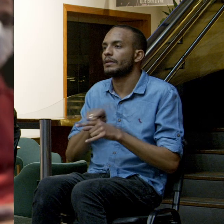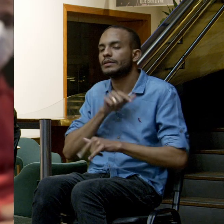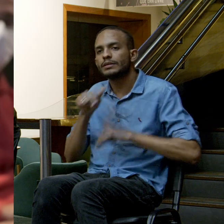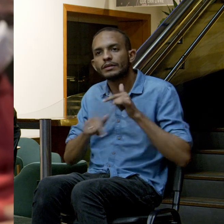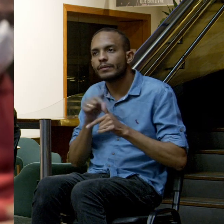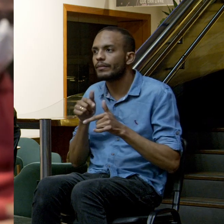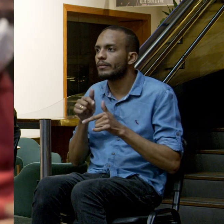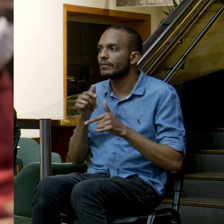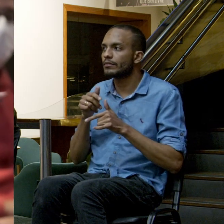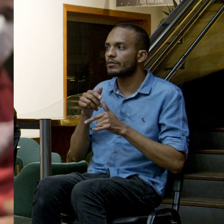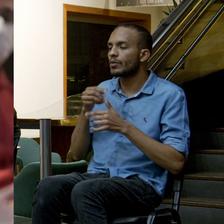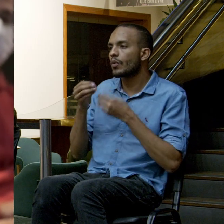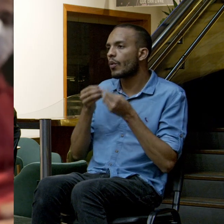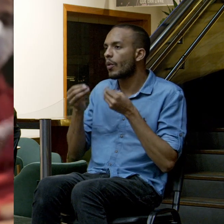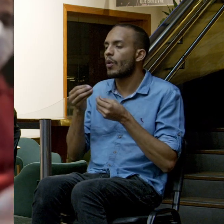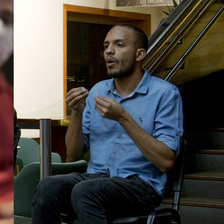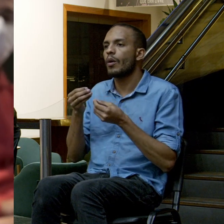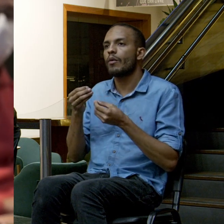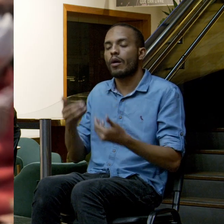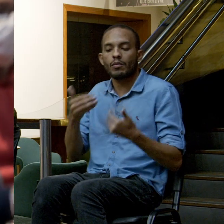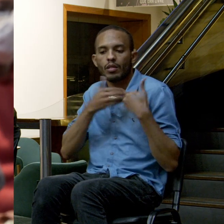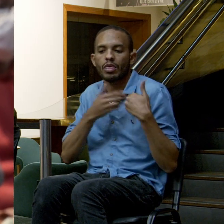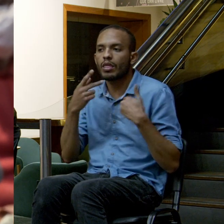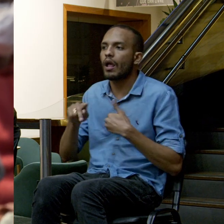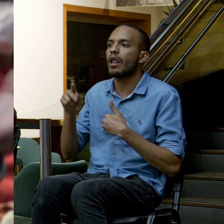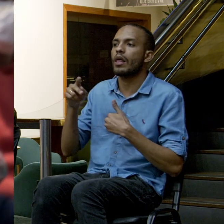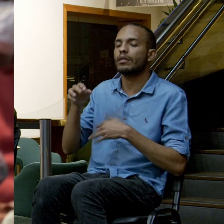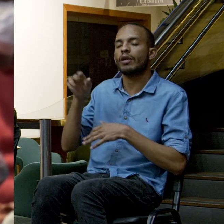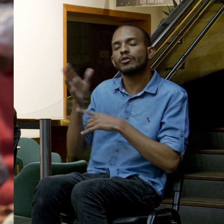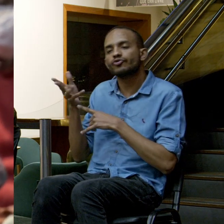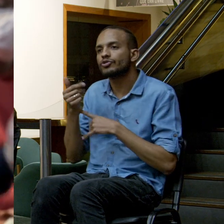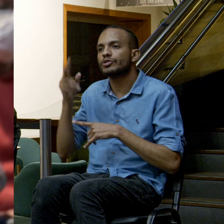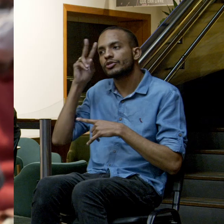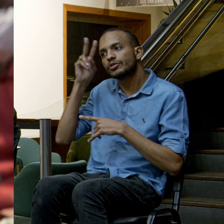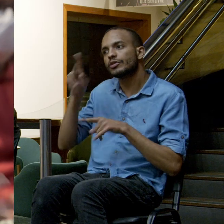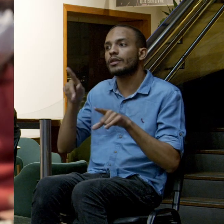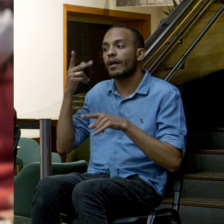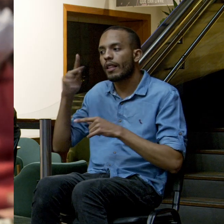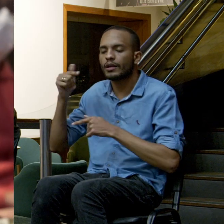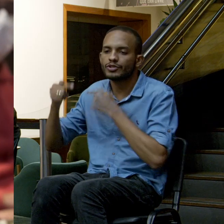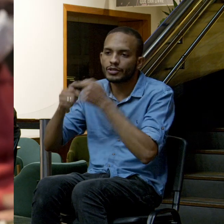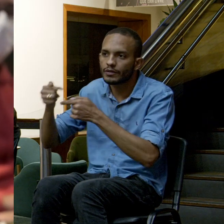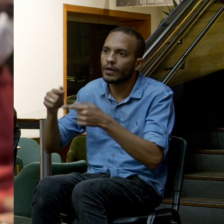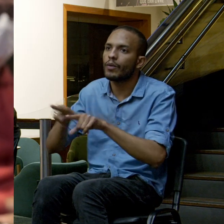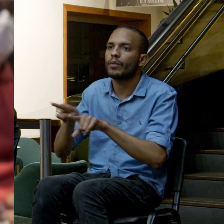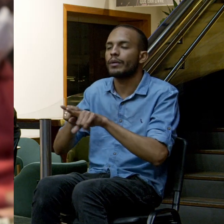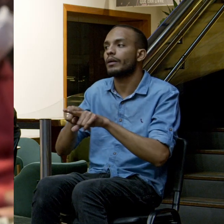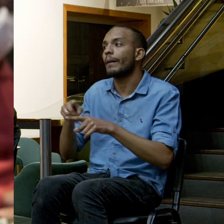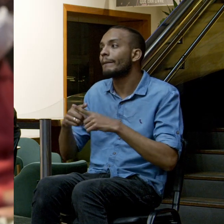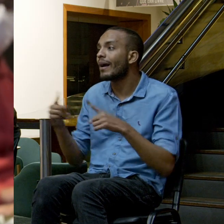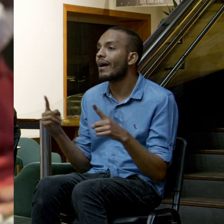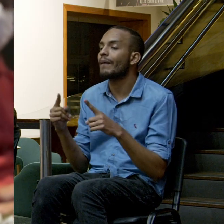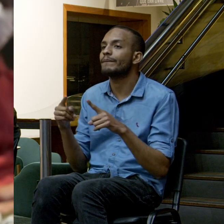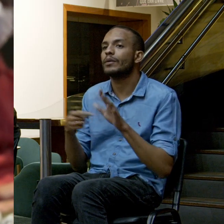fazendo uma espécie de juízo sobre o papel da artista na história, a sua importância na sua geração, né? Mas também está